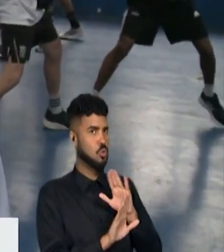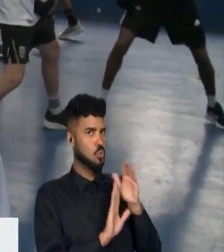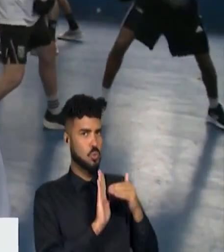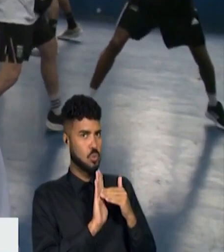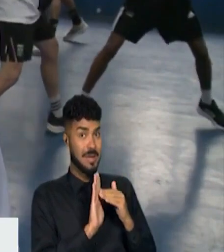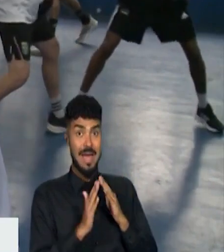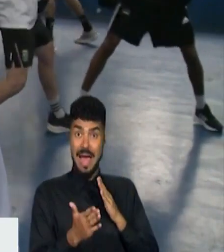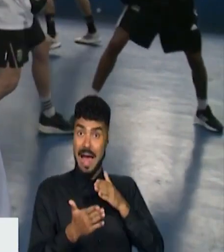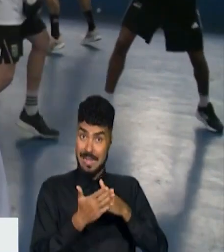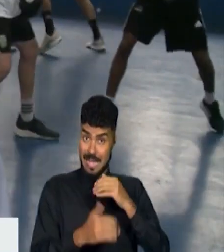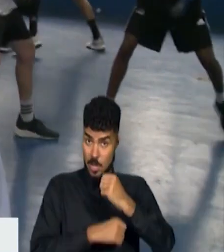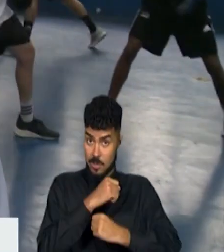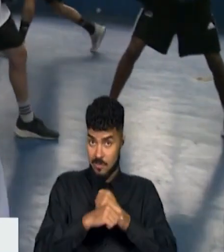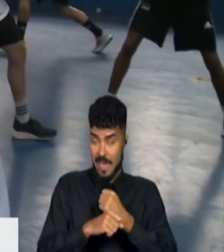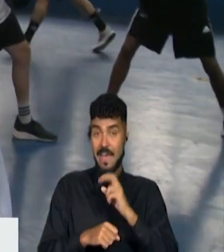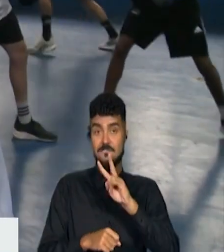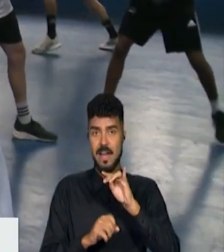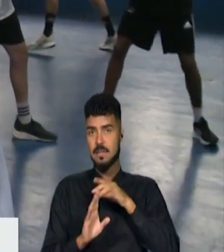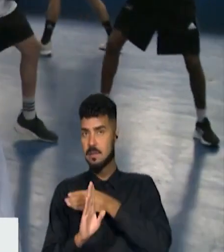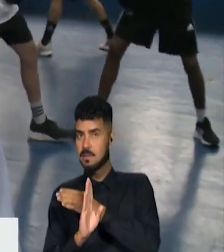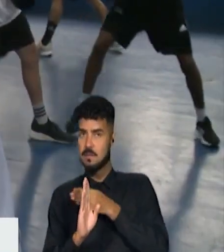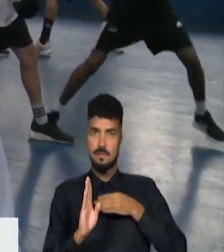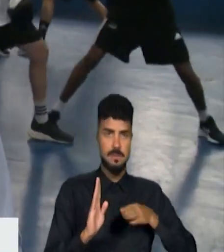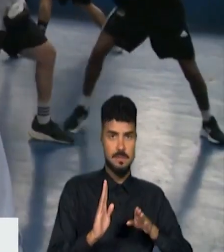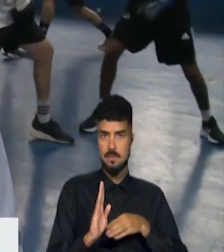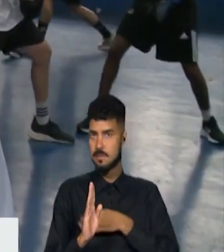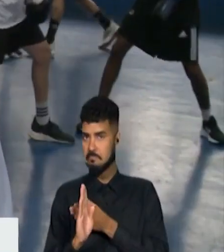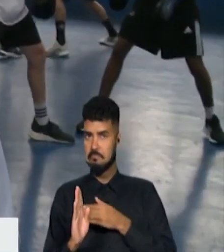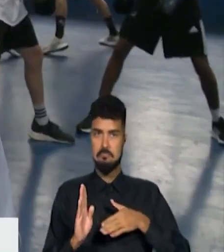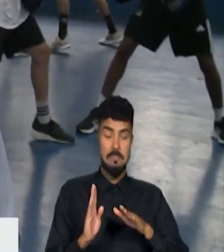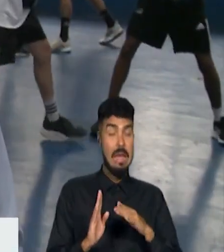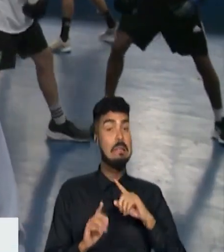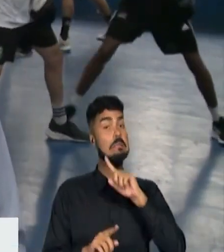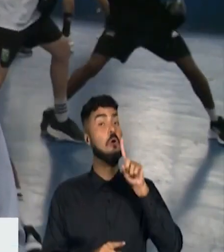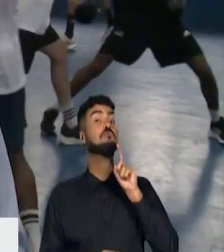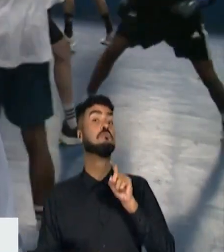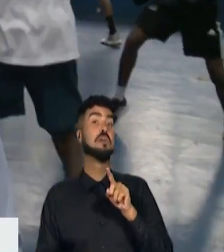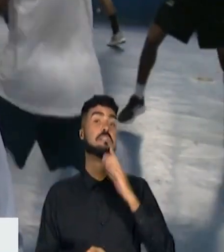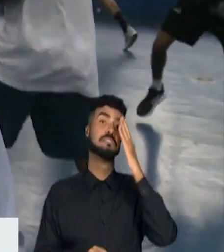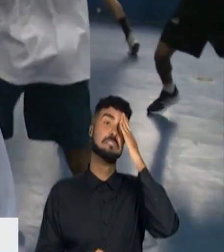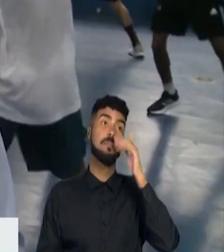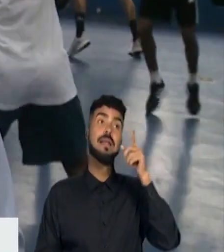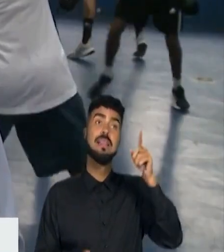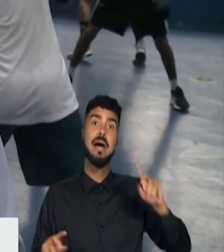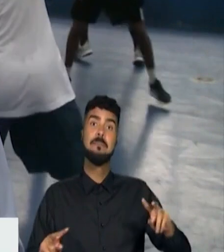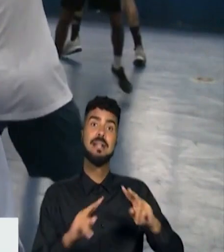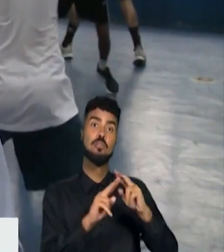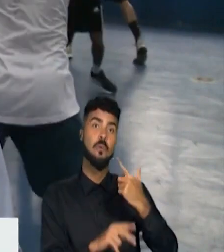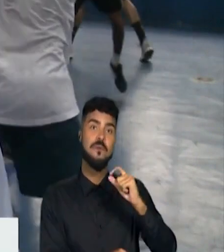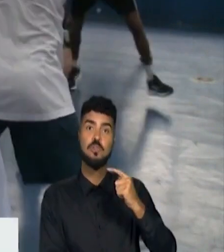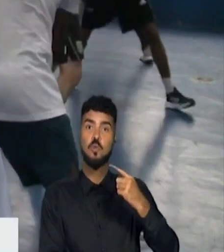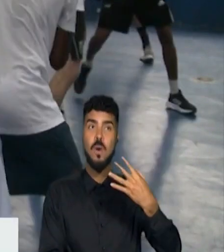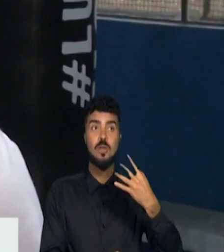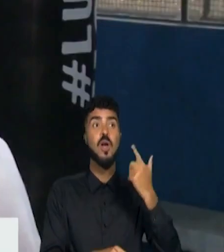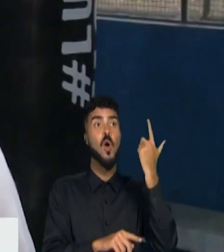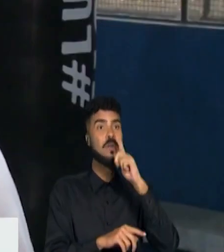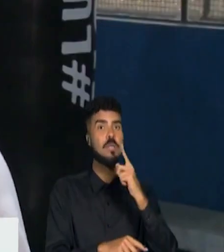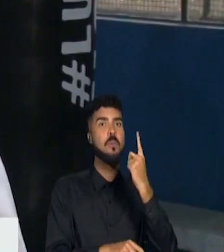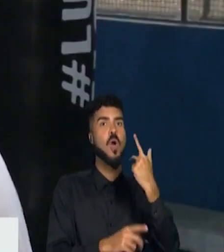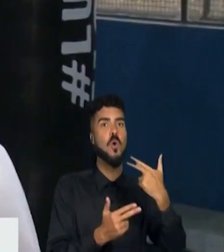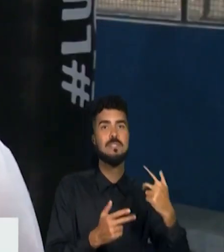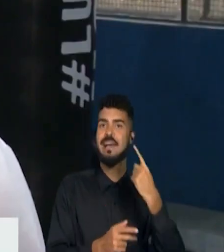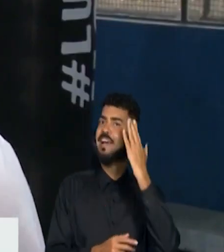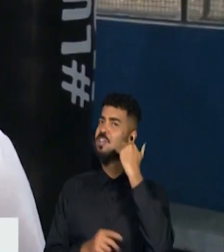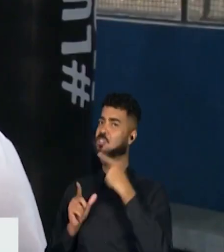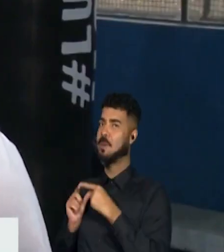ter uma espécie de vida dupla para, quem sabe, buscar em Paris o que deixou escapar no Japão. Achei que o